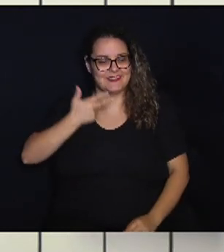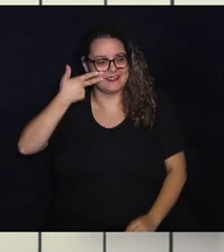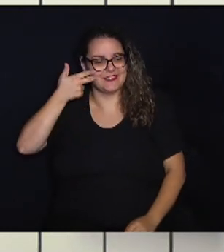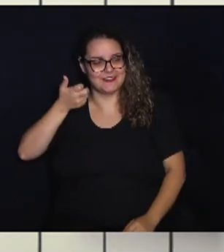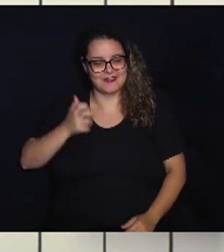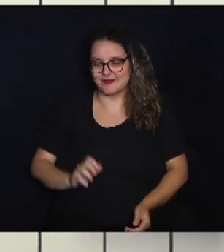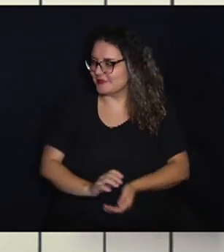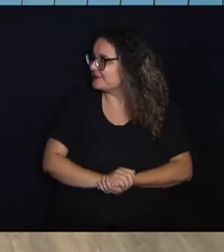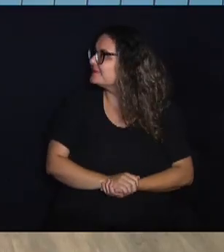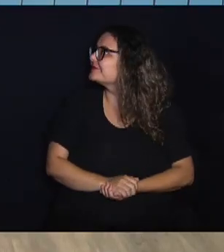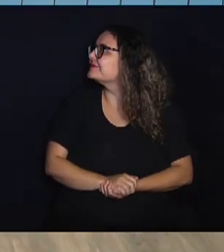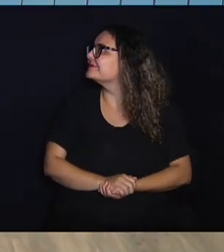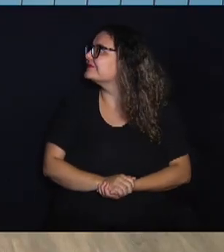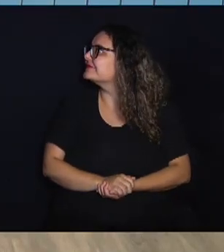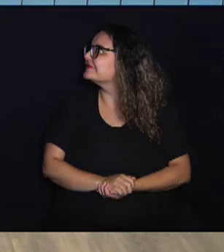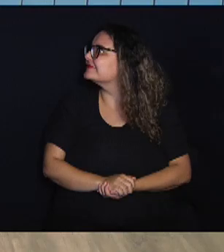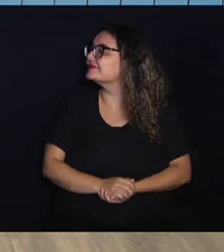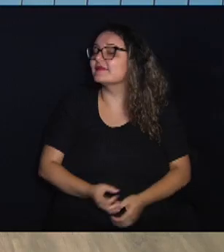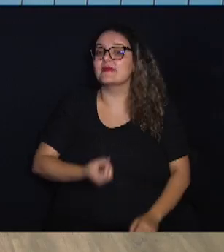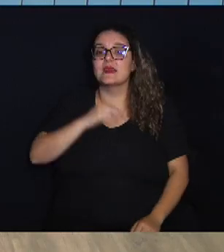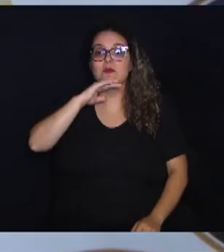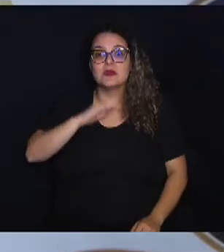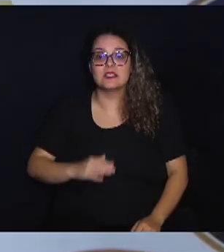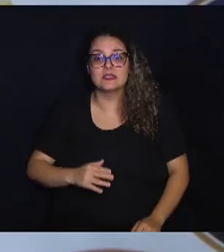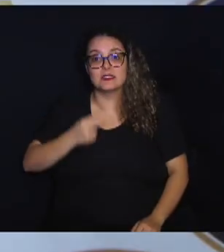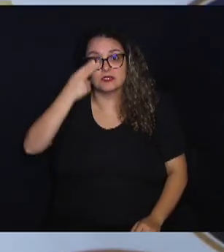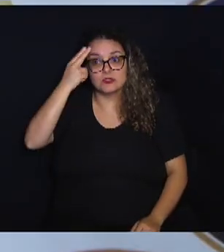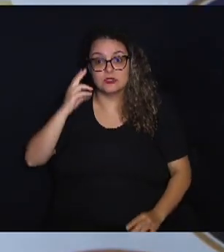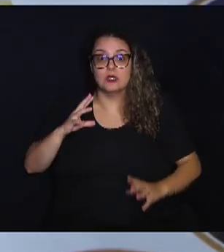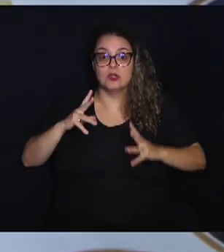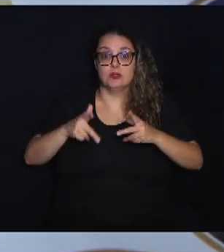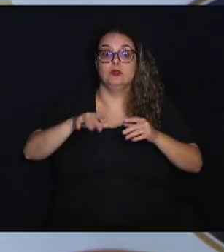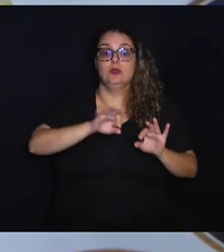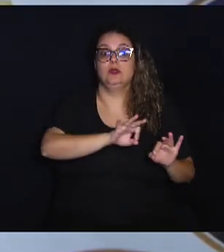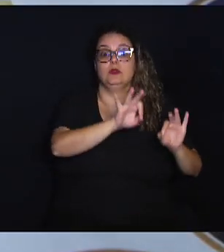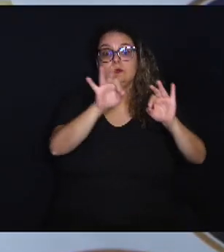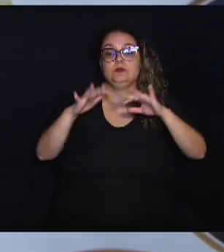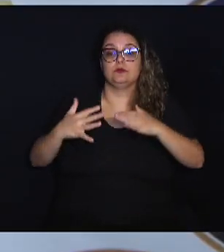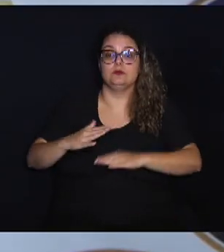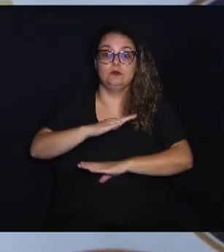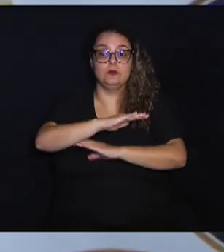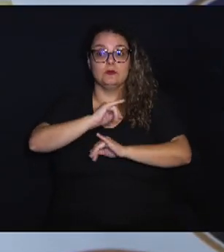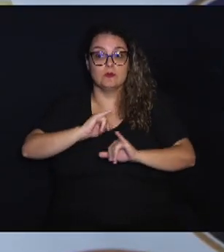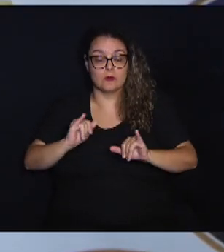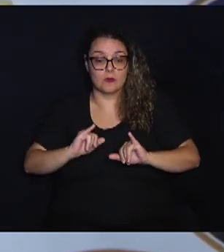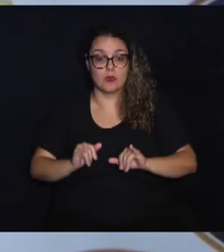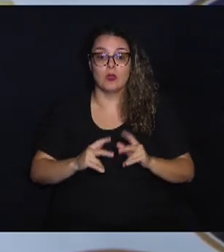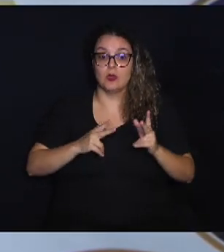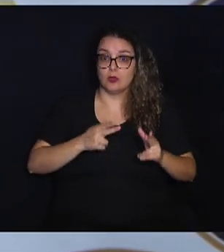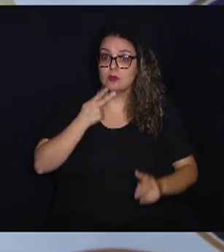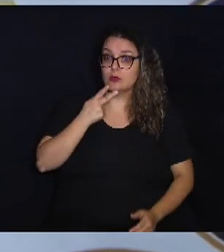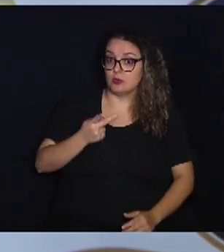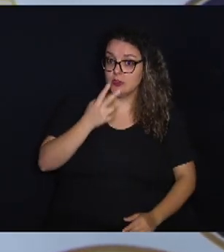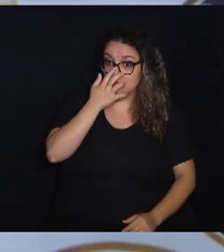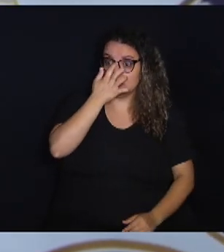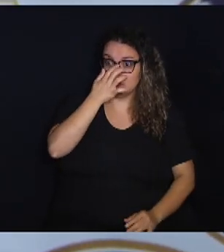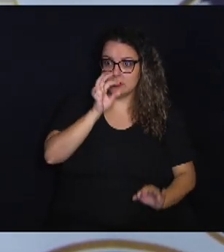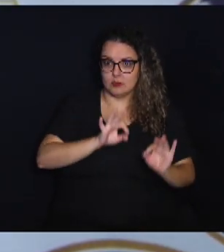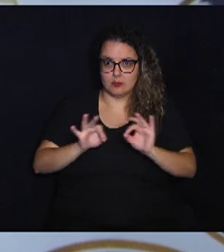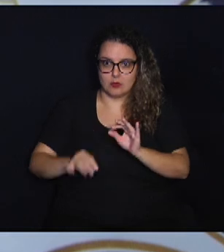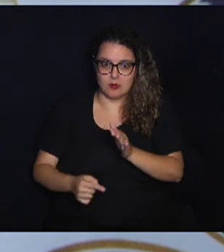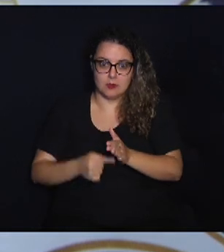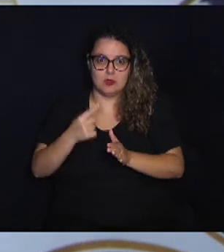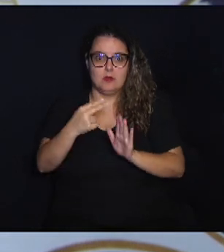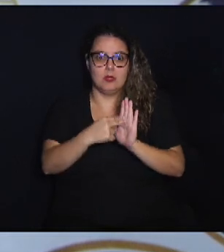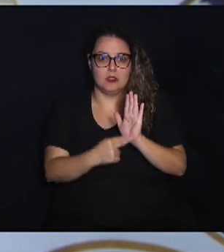Rafa. Boa tarde, Gabriel. Boa tarde a todos que nos acompanham no Câmara Notícia. Como você falou, o projeto Primeira